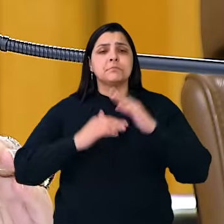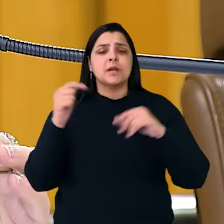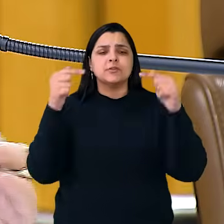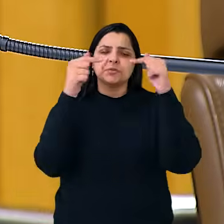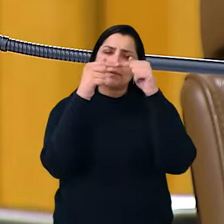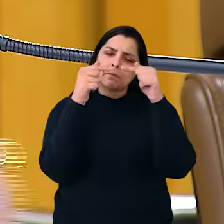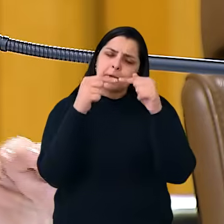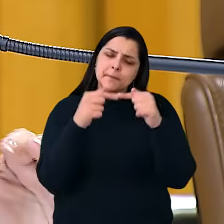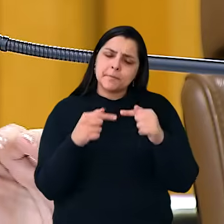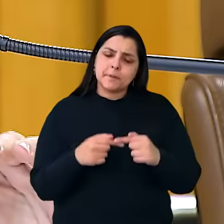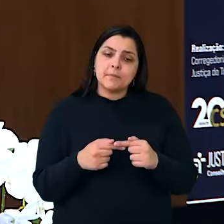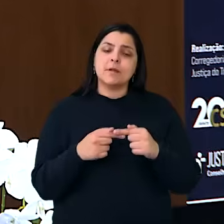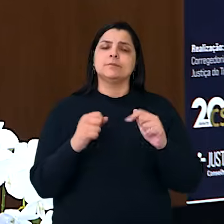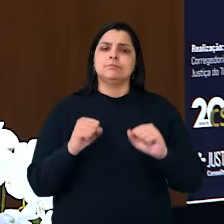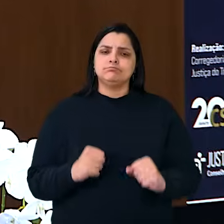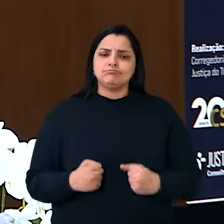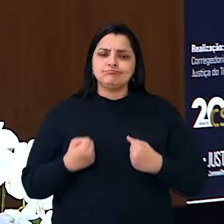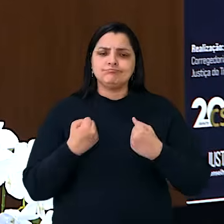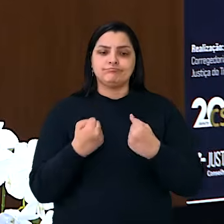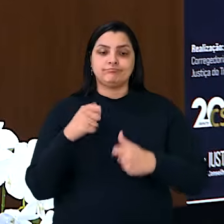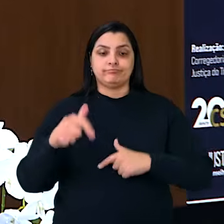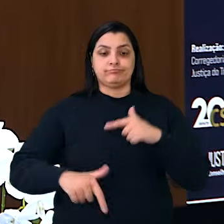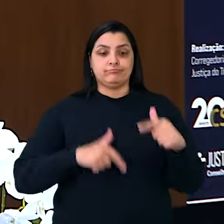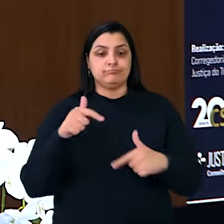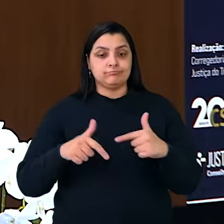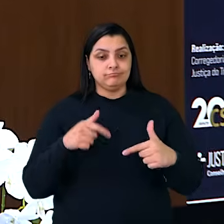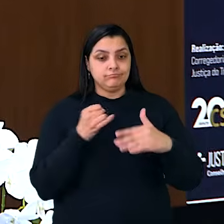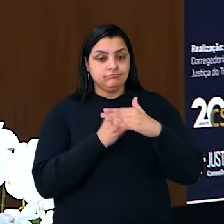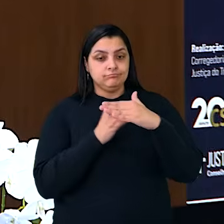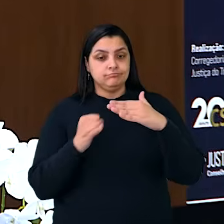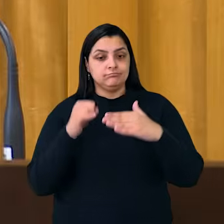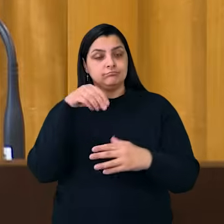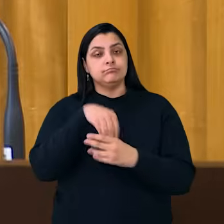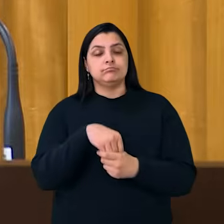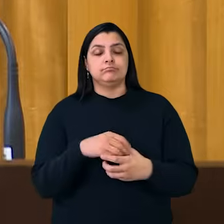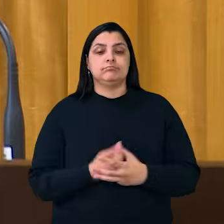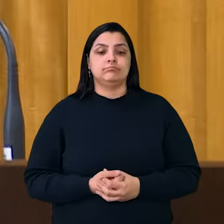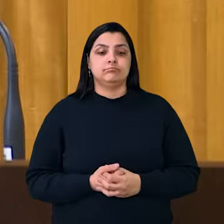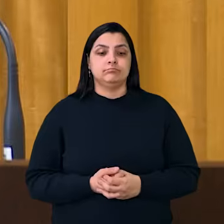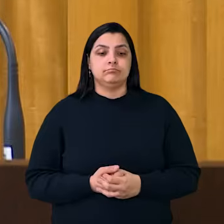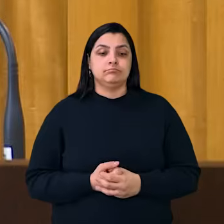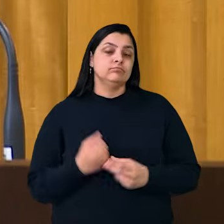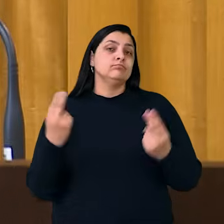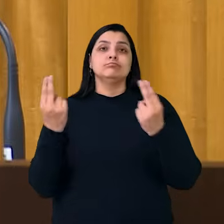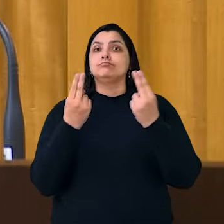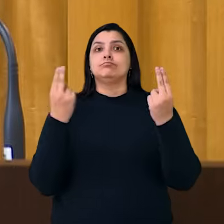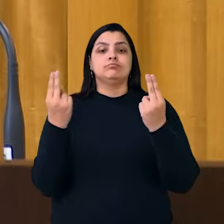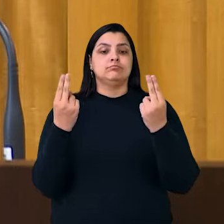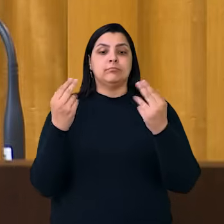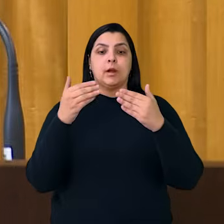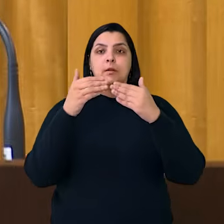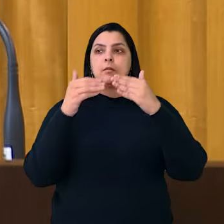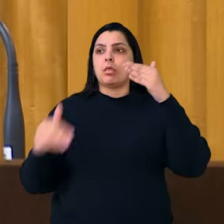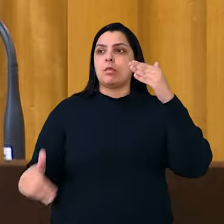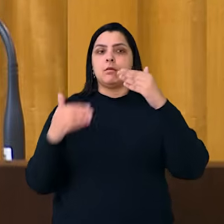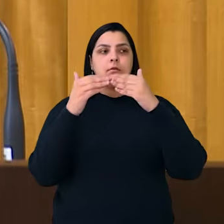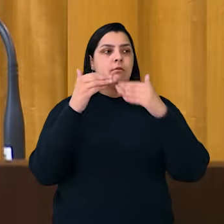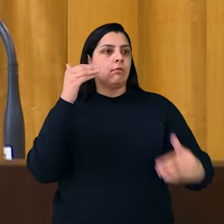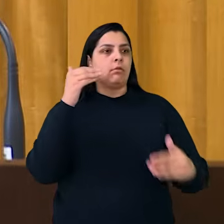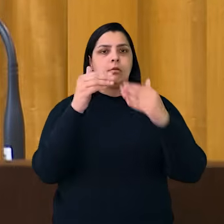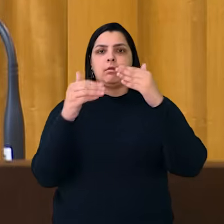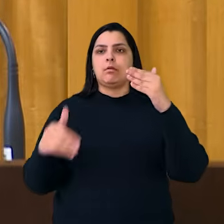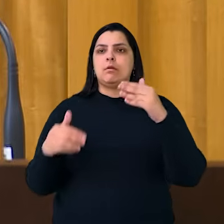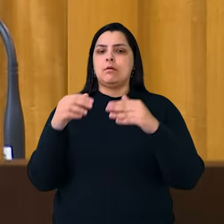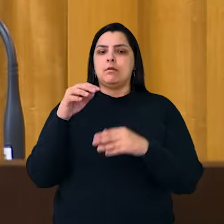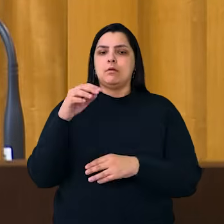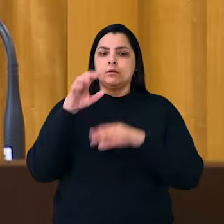que buscam integrar e fortalecer a atuação institucional. Não há como admitir tanta disparidade em um